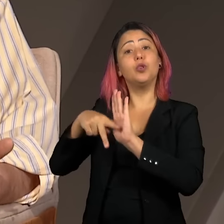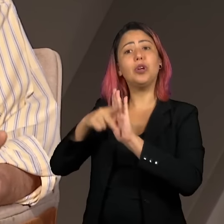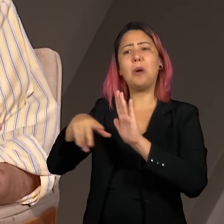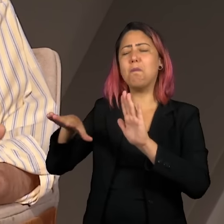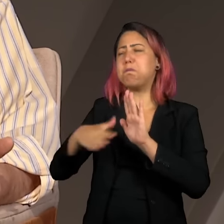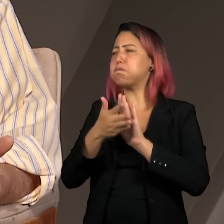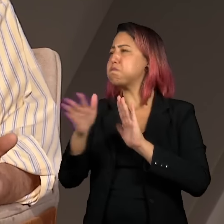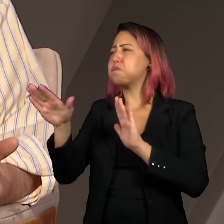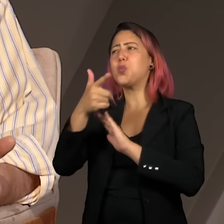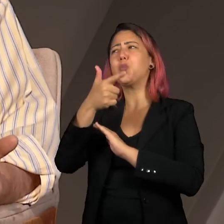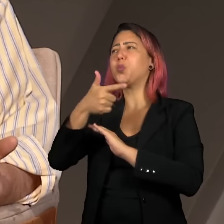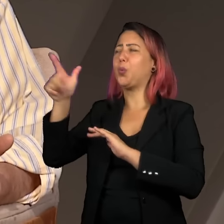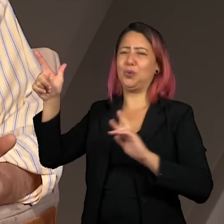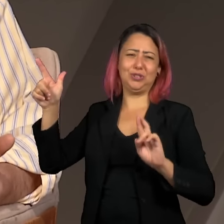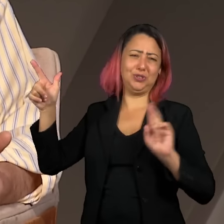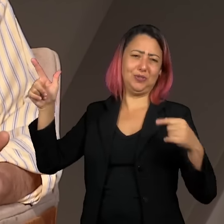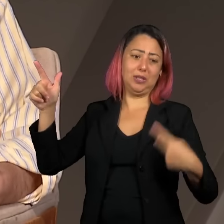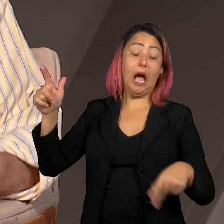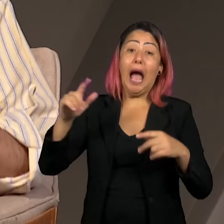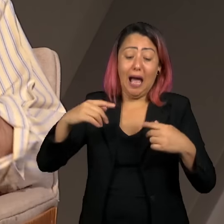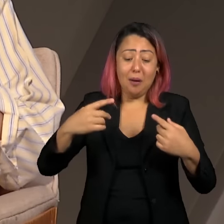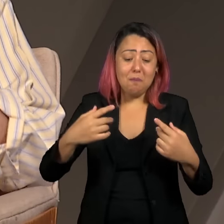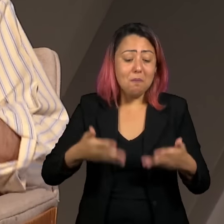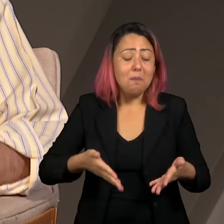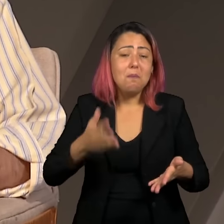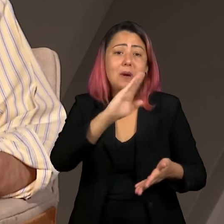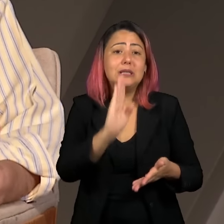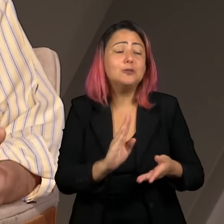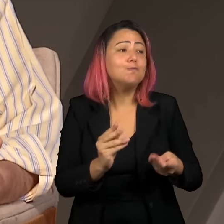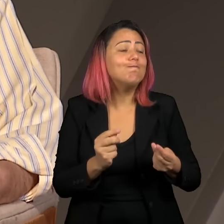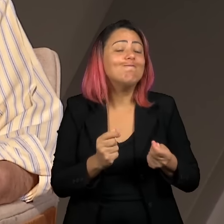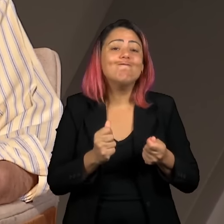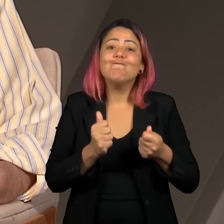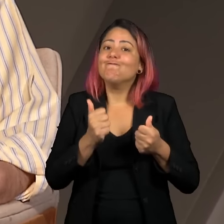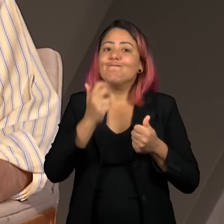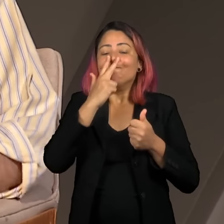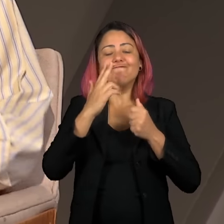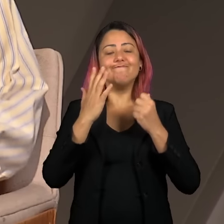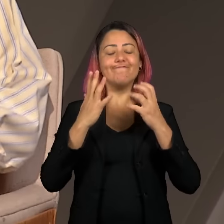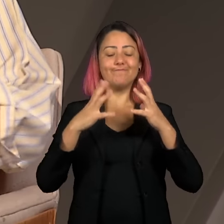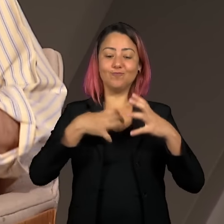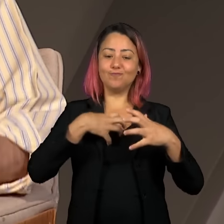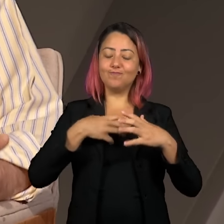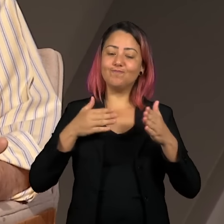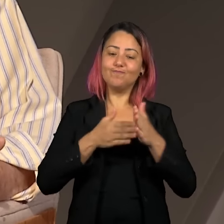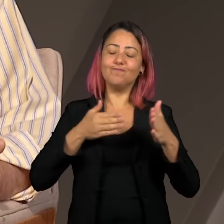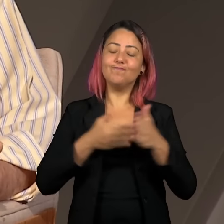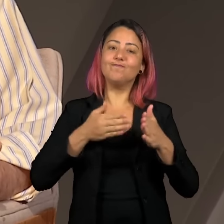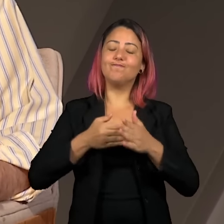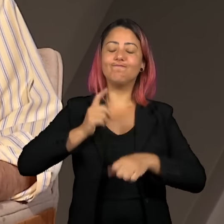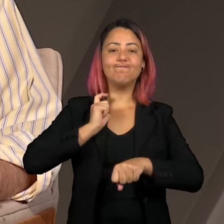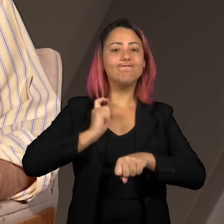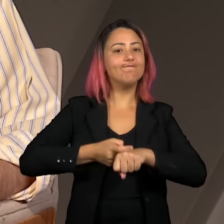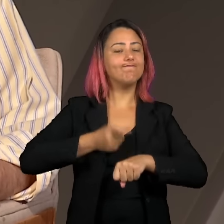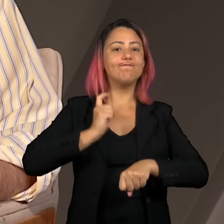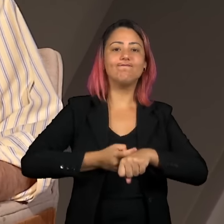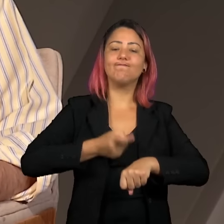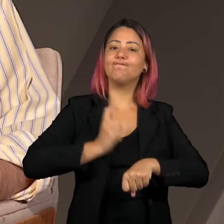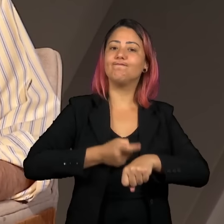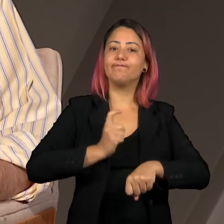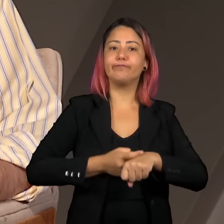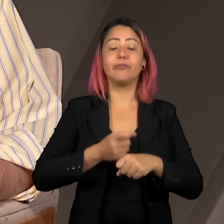não tem tem muito desses exemplos no Brasil né porque a estrutura é uma estrutura que serve para toda quant é se é municipal se